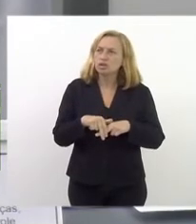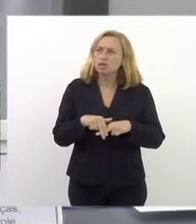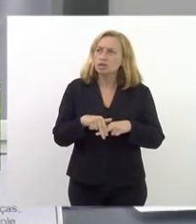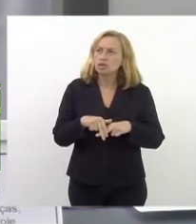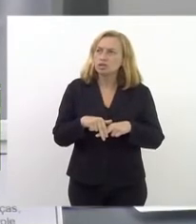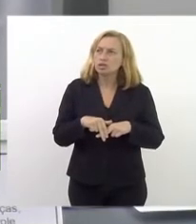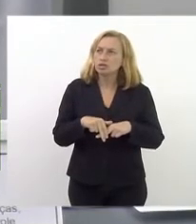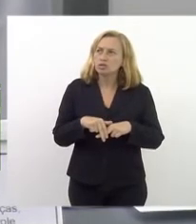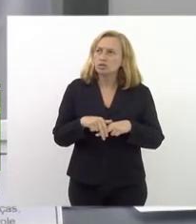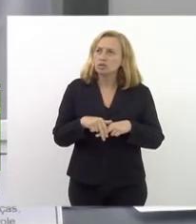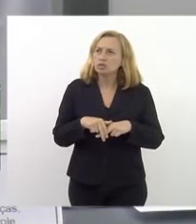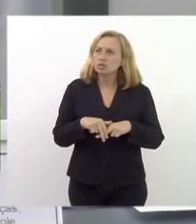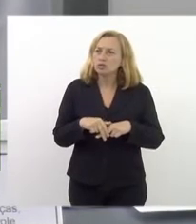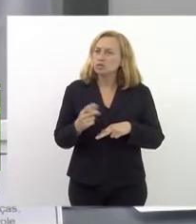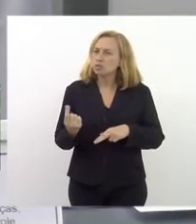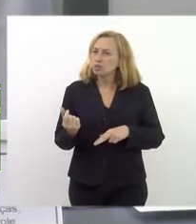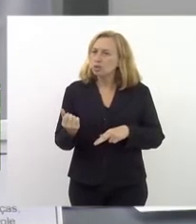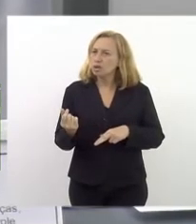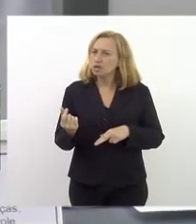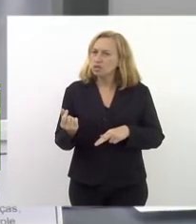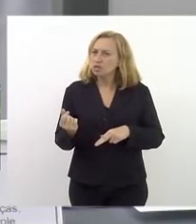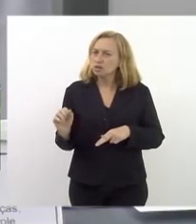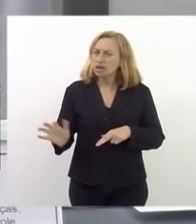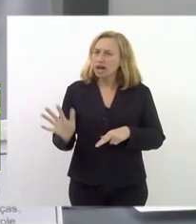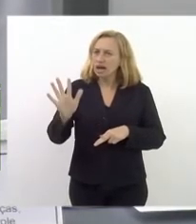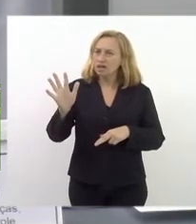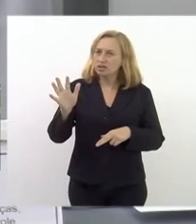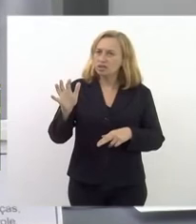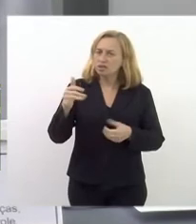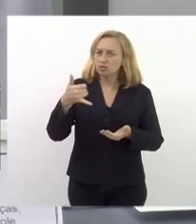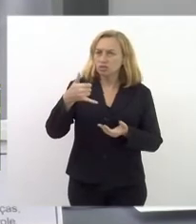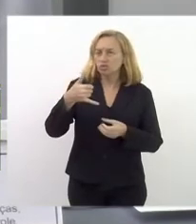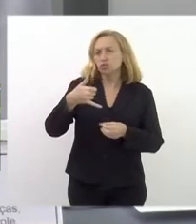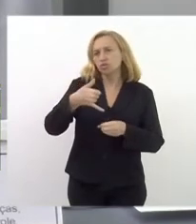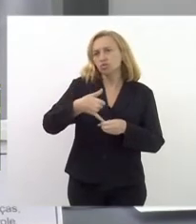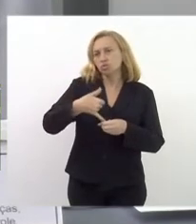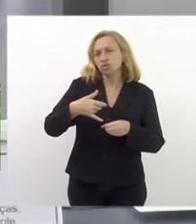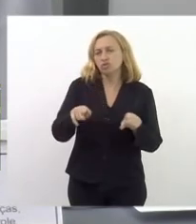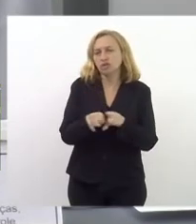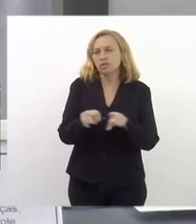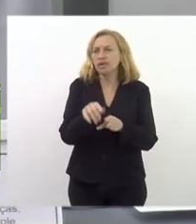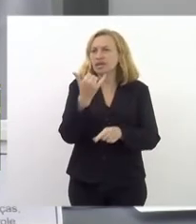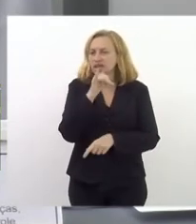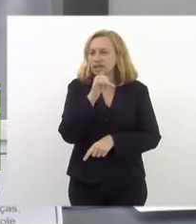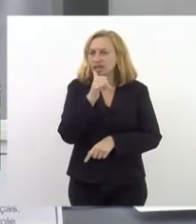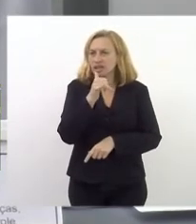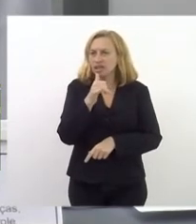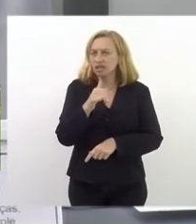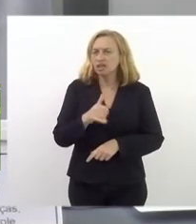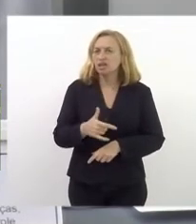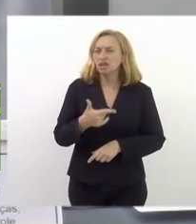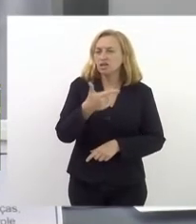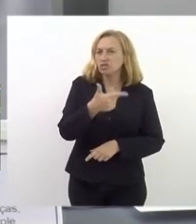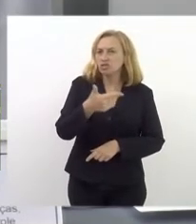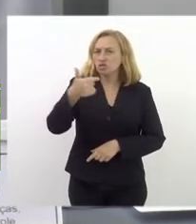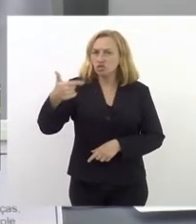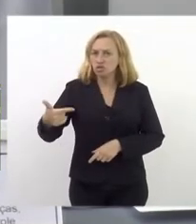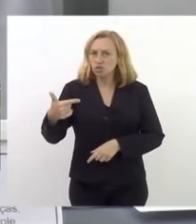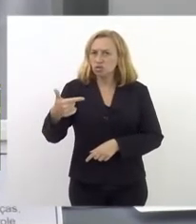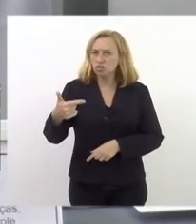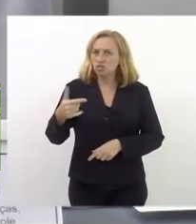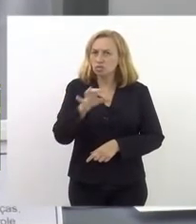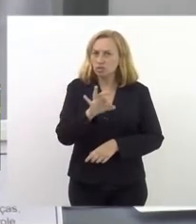dos aumentos de preço de combustível e energia, o ITD subiu 22% real,